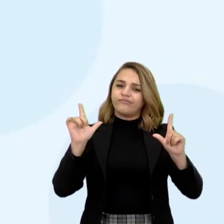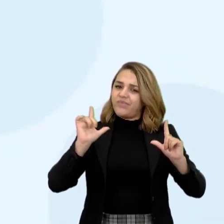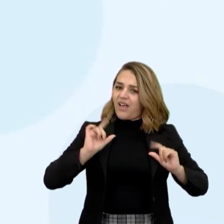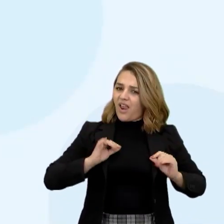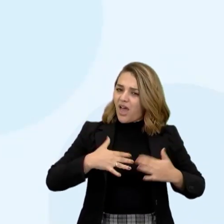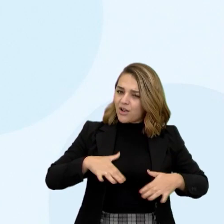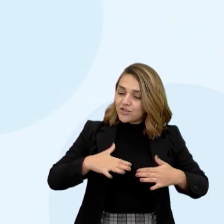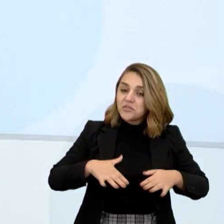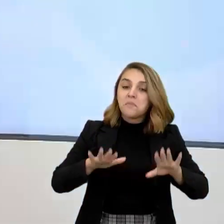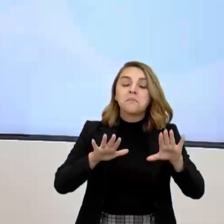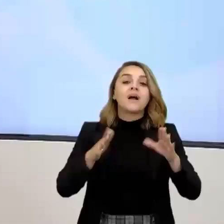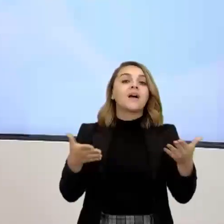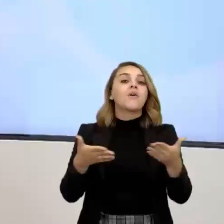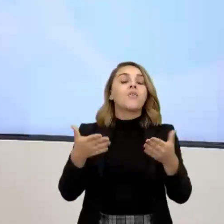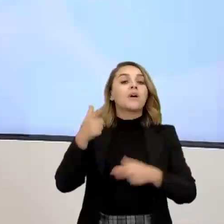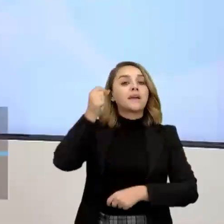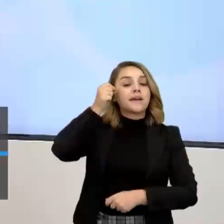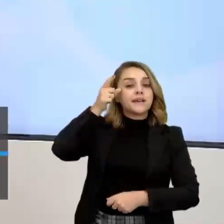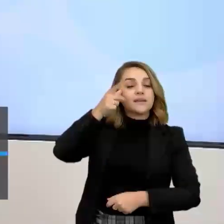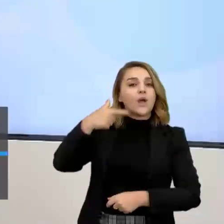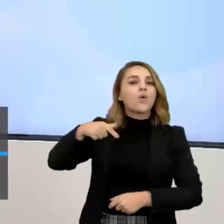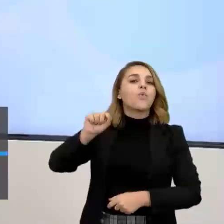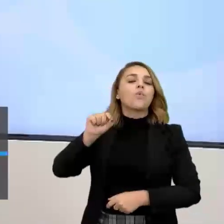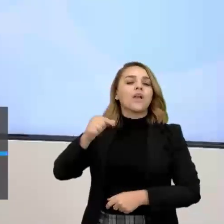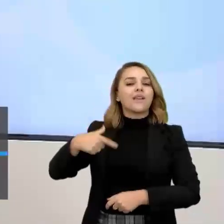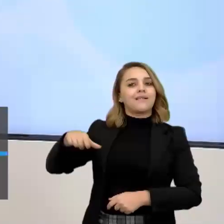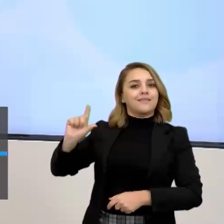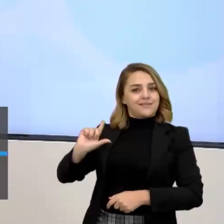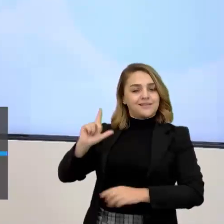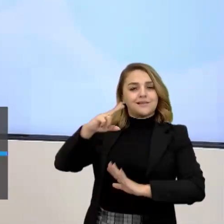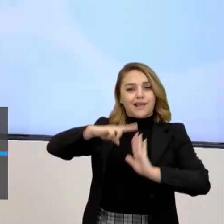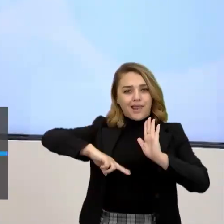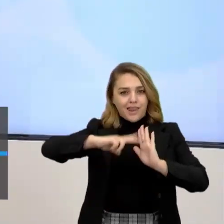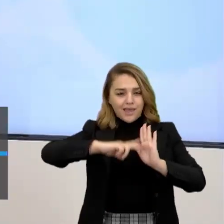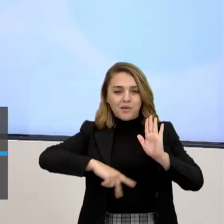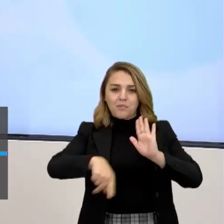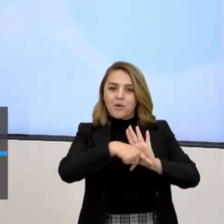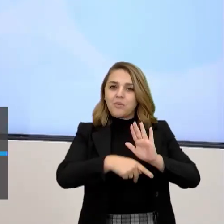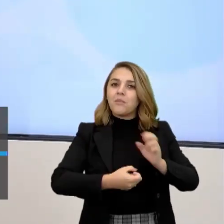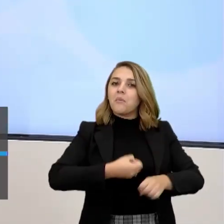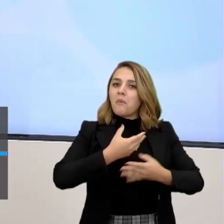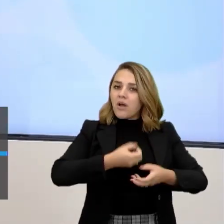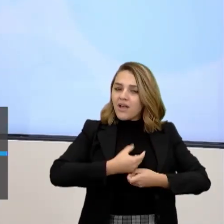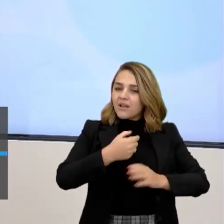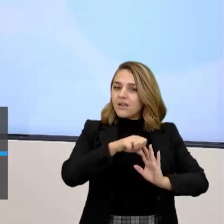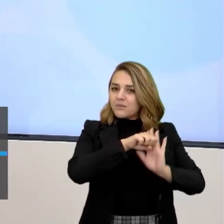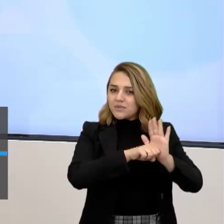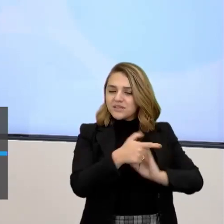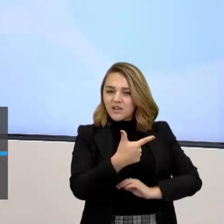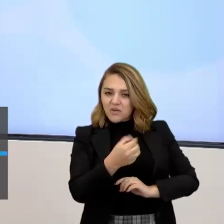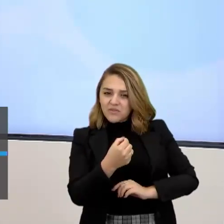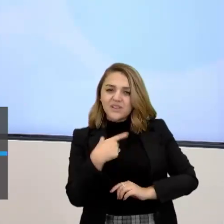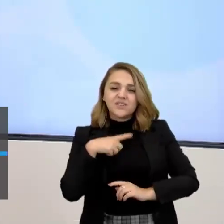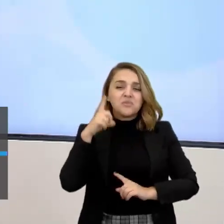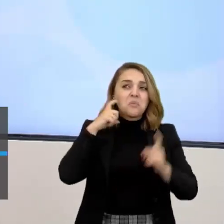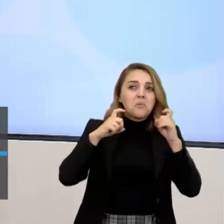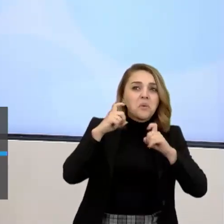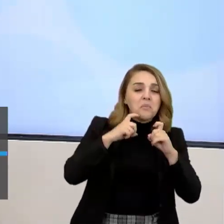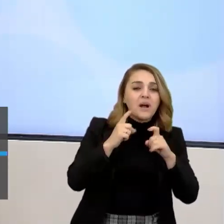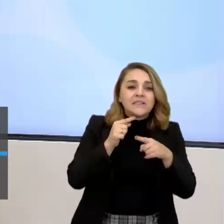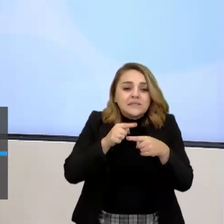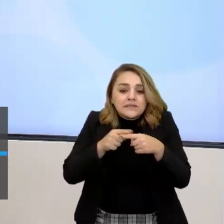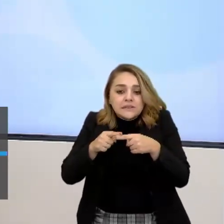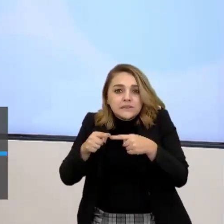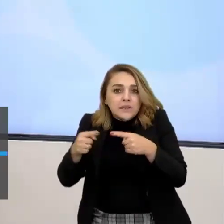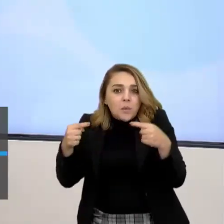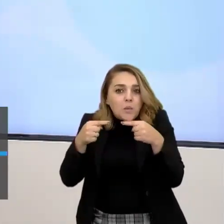assim, a ideia é que assim, quando a gente lia um poema anterior ao século XX, a gente preocupava-se com a sequência de rimas, com a métrica. A partir do